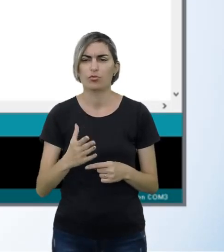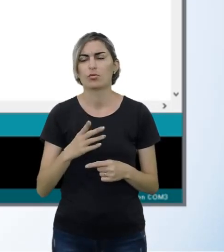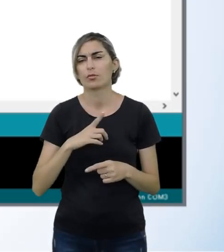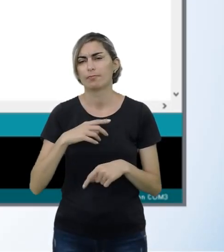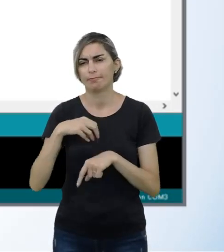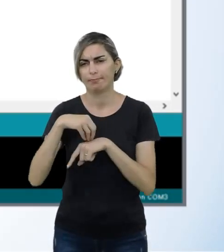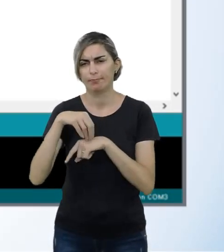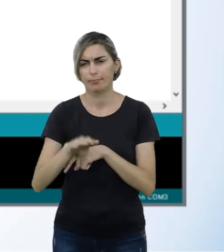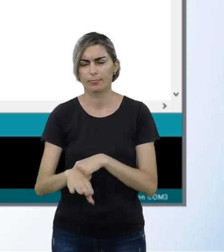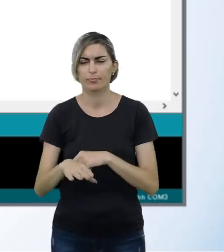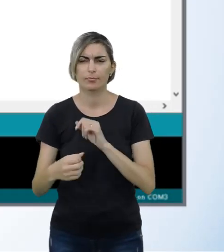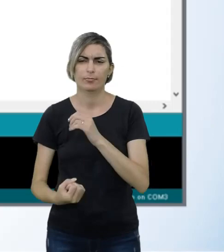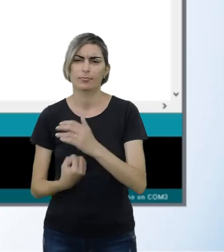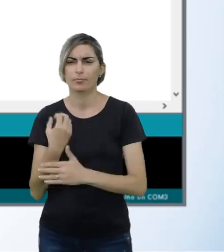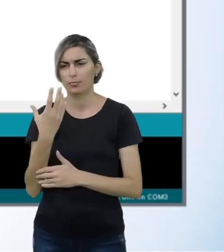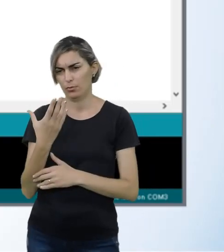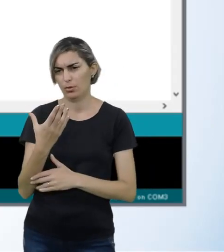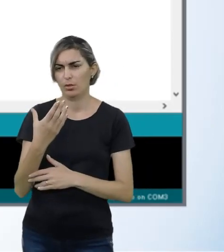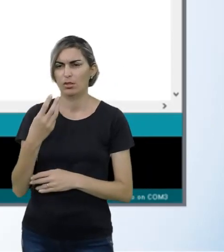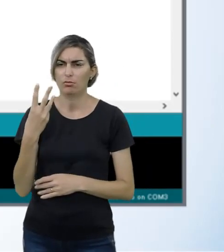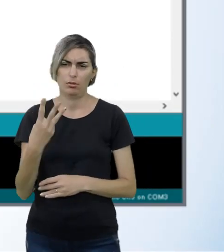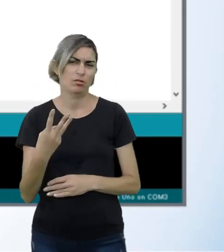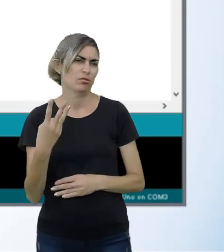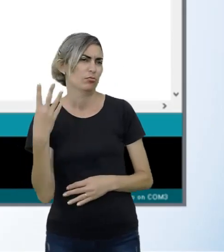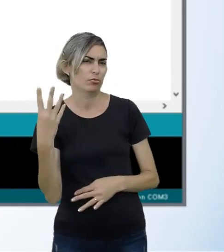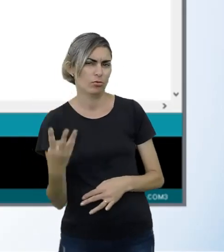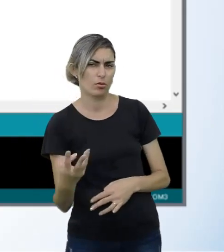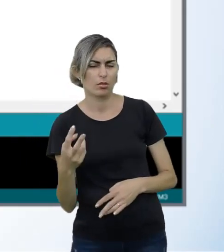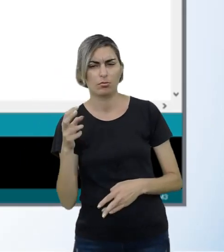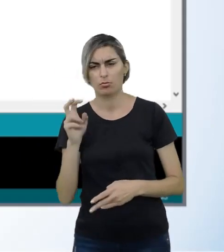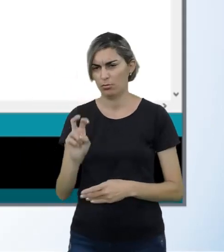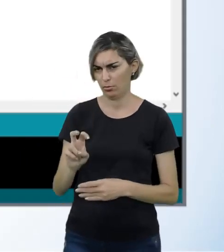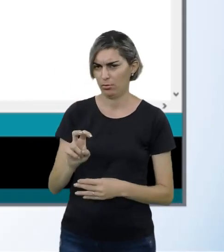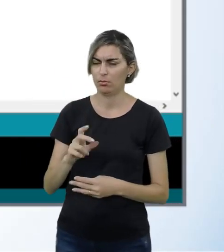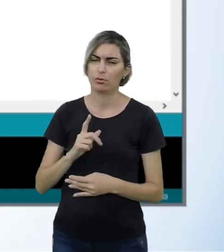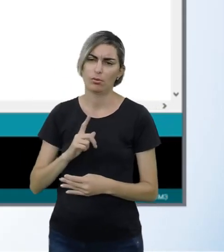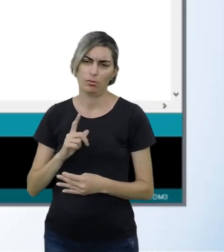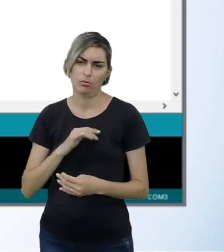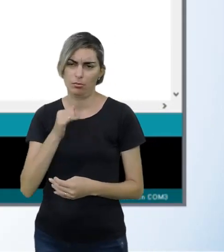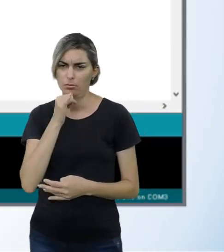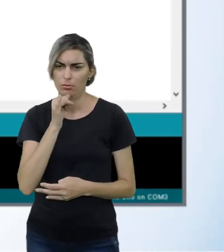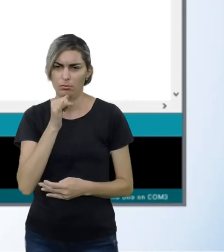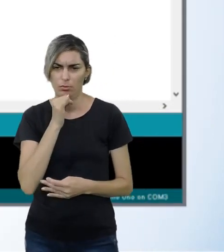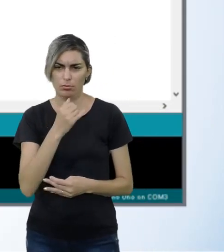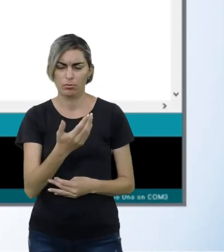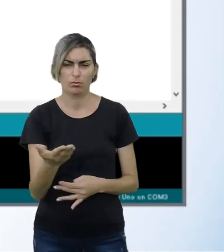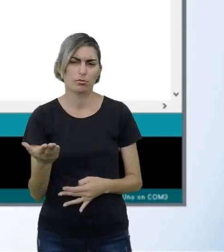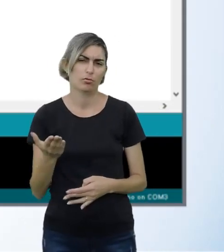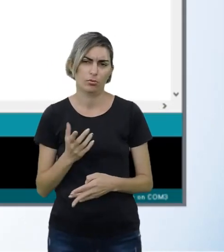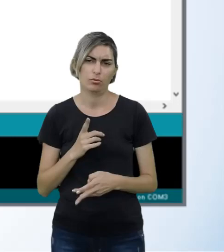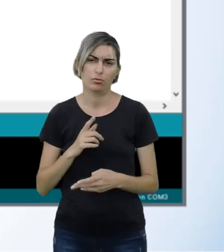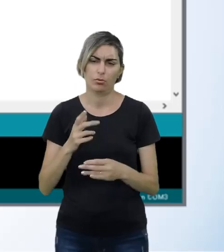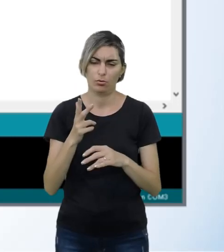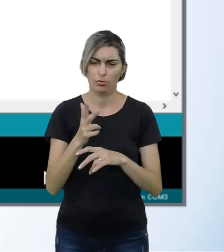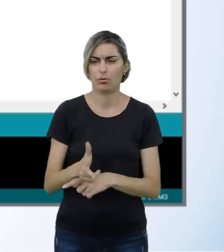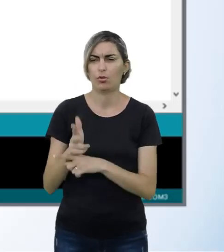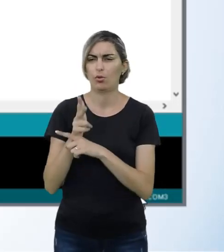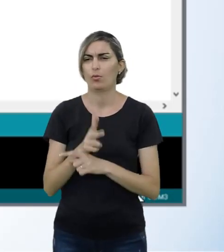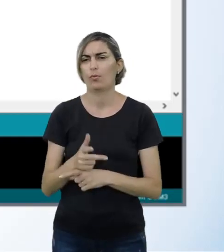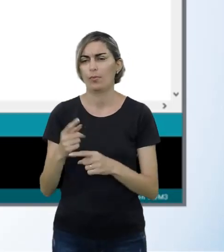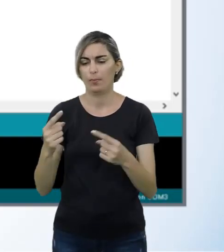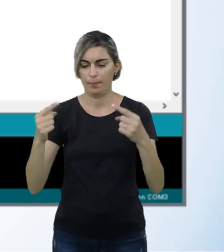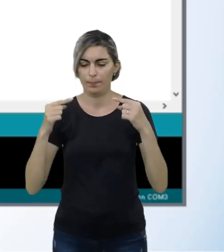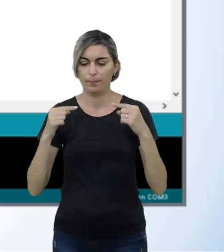Arduino vai aparecer com uma porta com 3, com 4, com 5, tá? Então, por exemplo, aqui vocês estão acompanhando o vídeo,